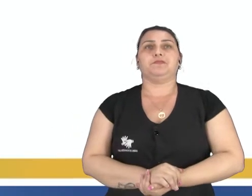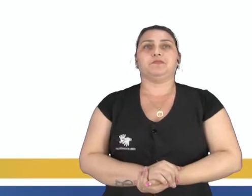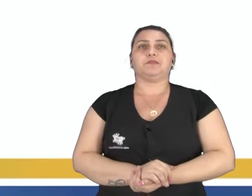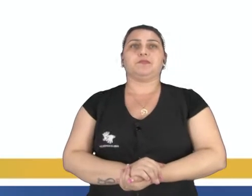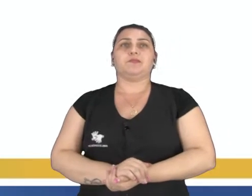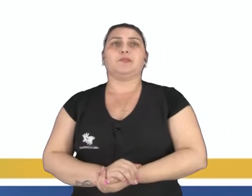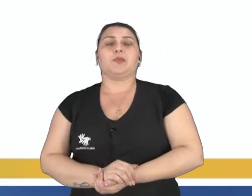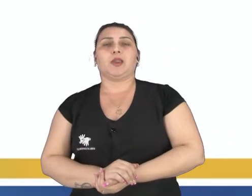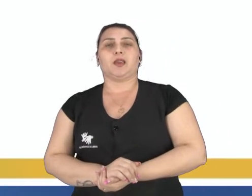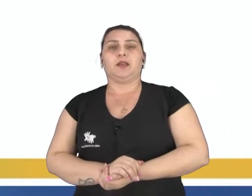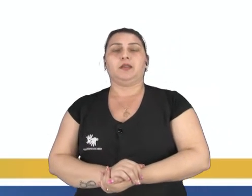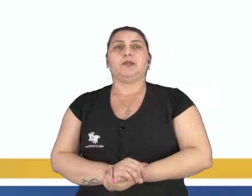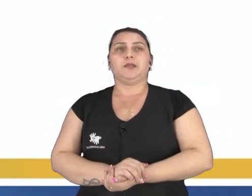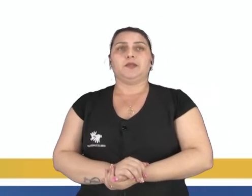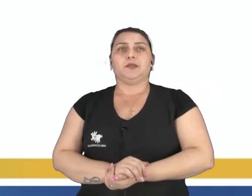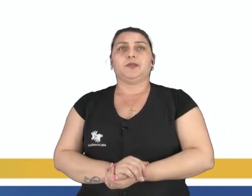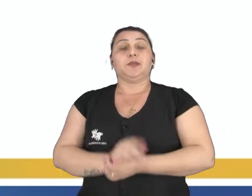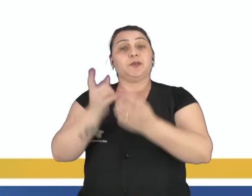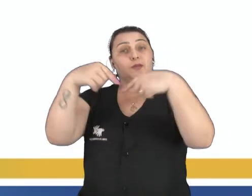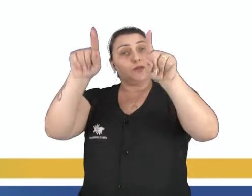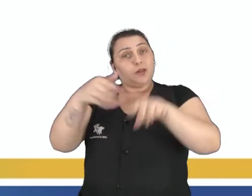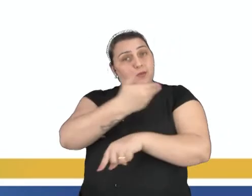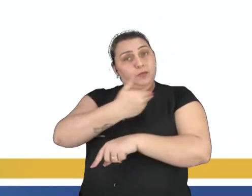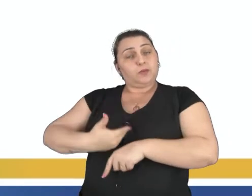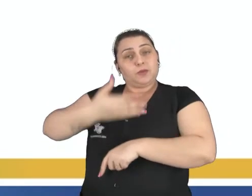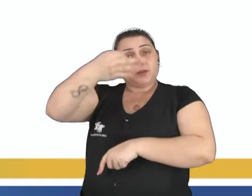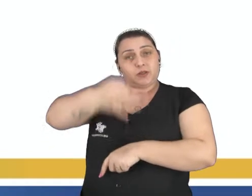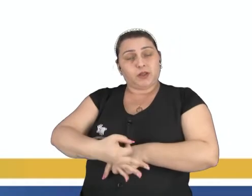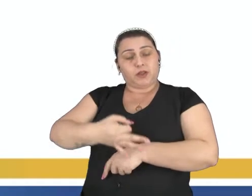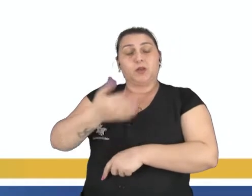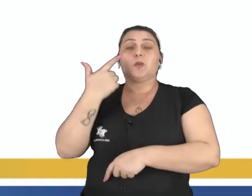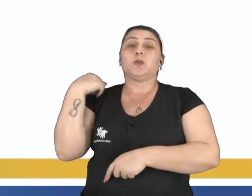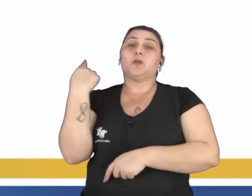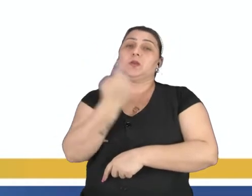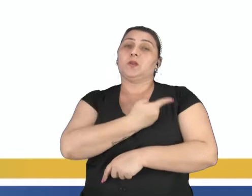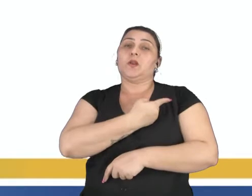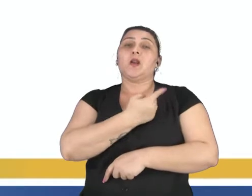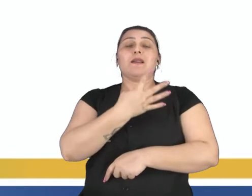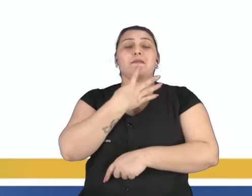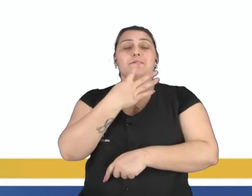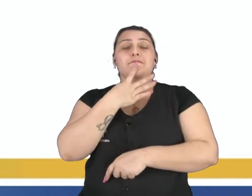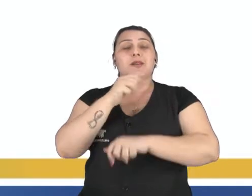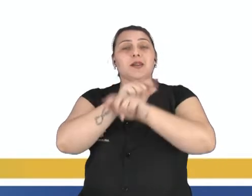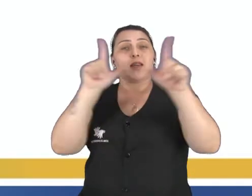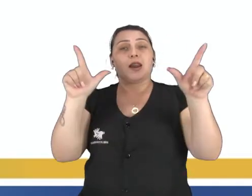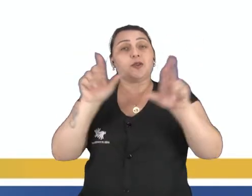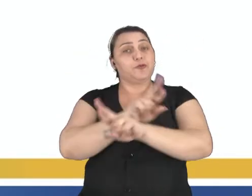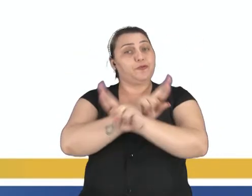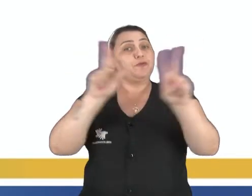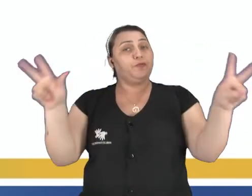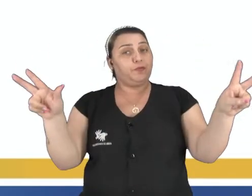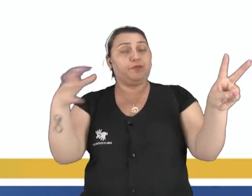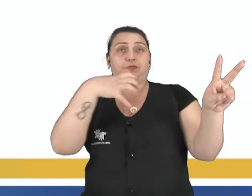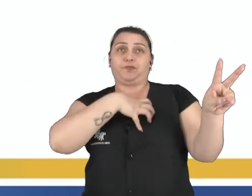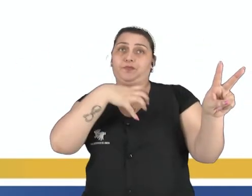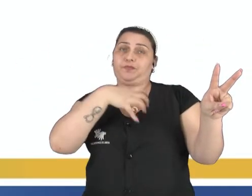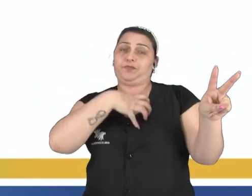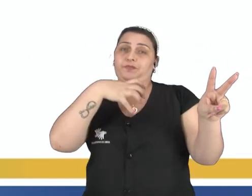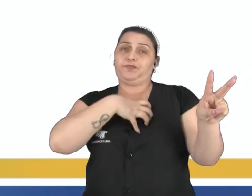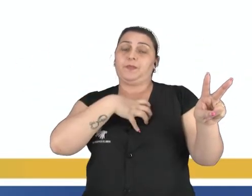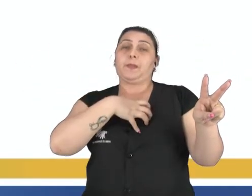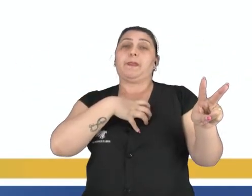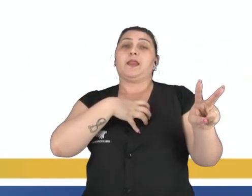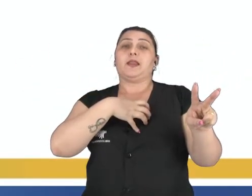cuidar, são os nossos funcionários públicos, certo? Que a gente conhece atualmente. É claro que de formas distintas, a gente está falando